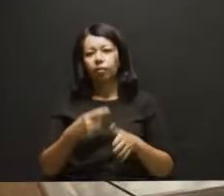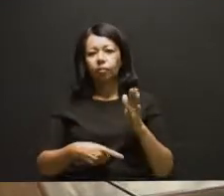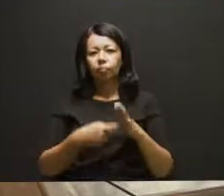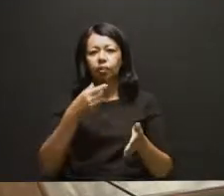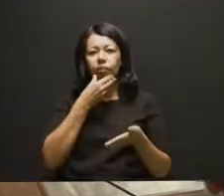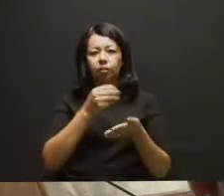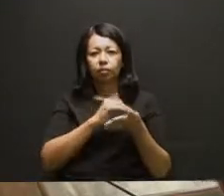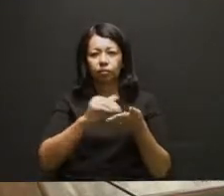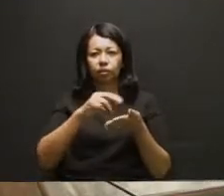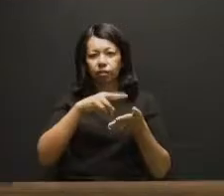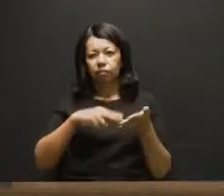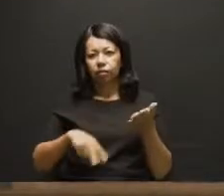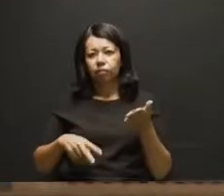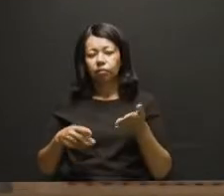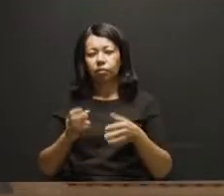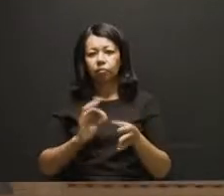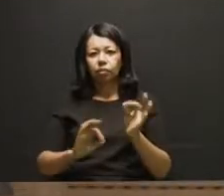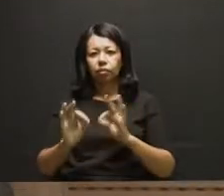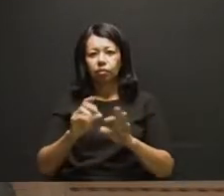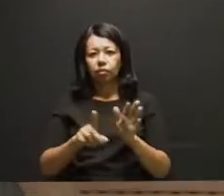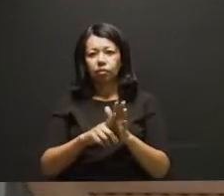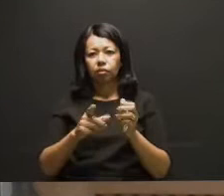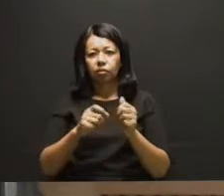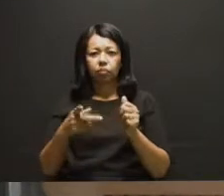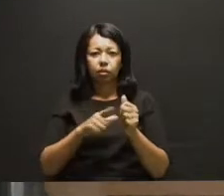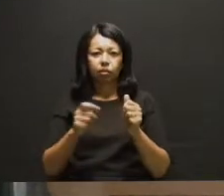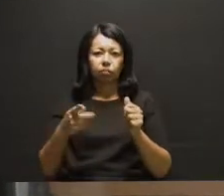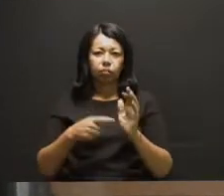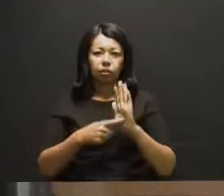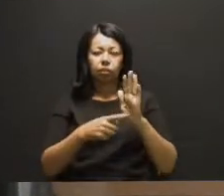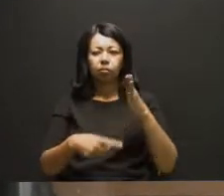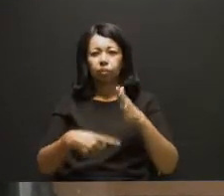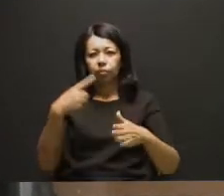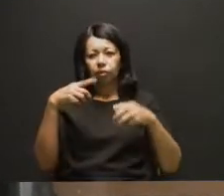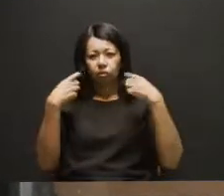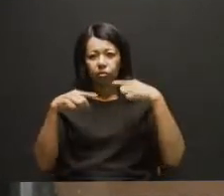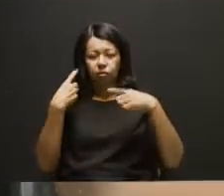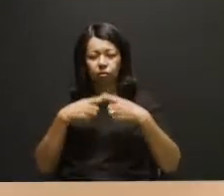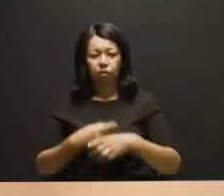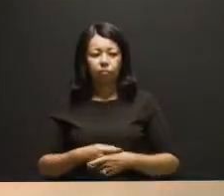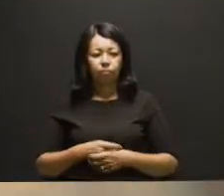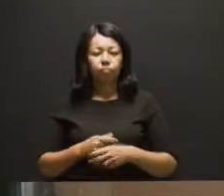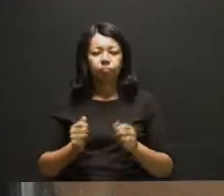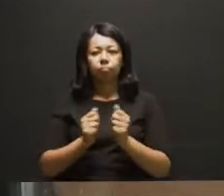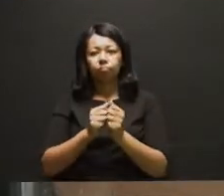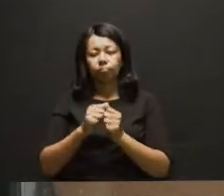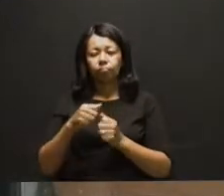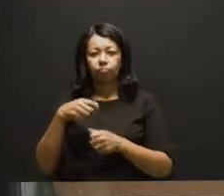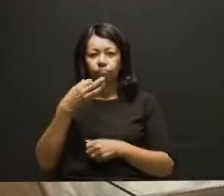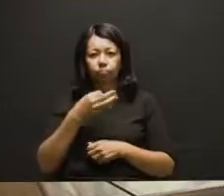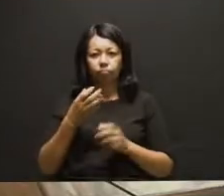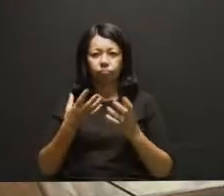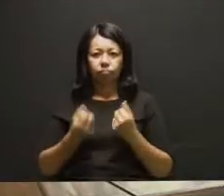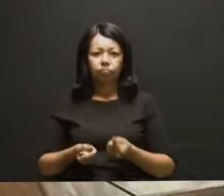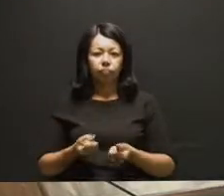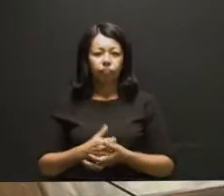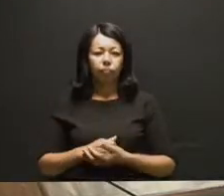senhor pelo secretário que proceda à leitura do projeto de lei artigo por artigo para apreciação em primeira discussão incorporada à emenda aprovada